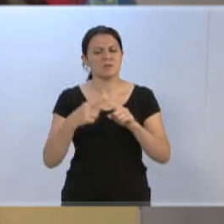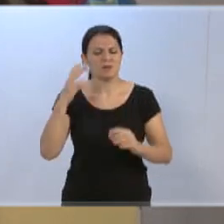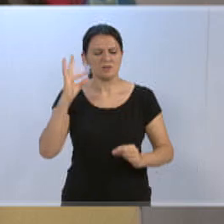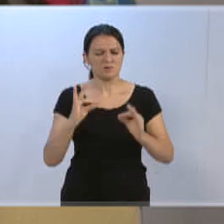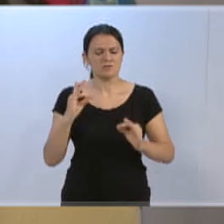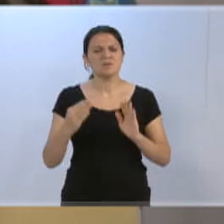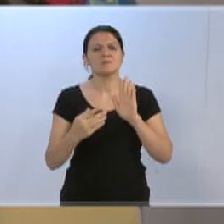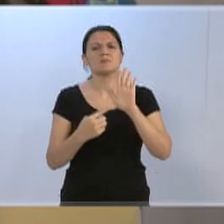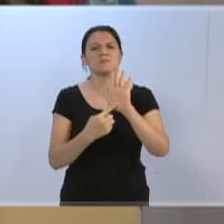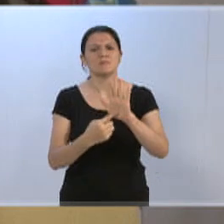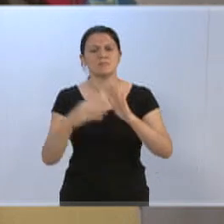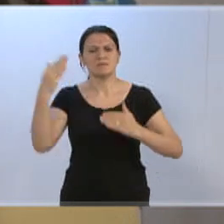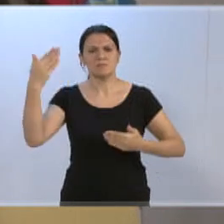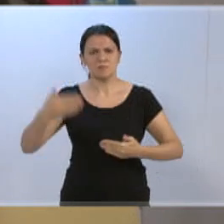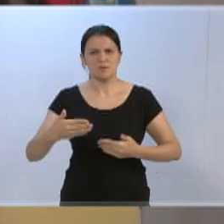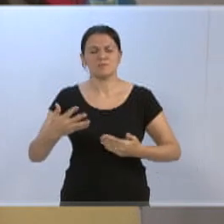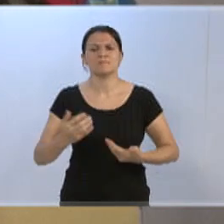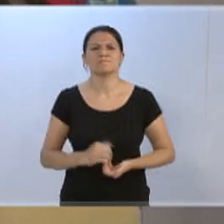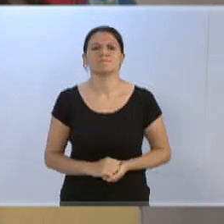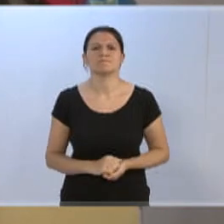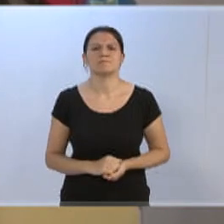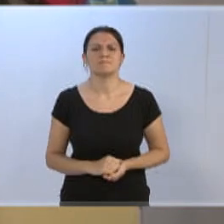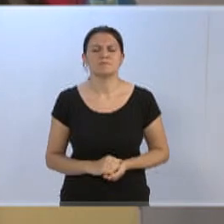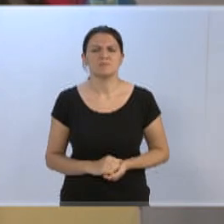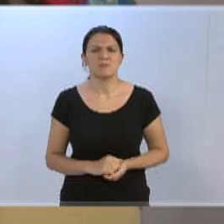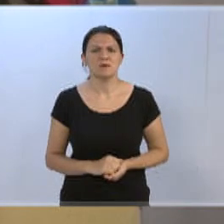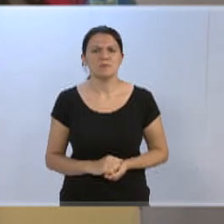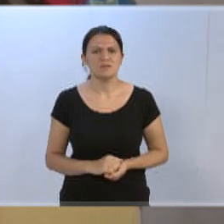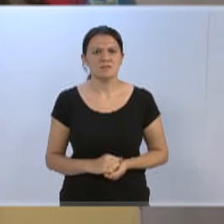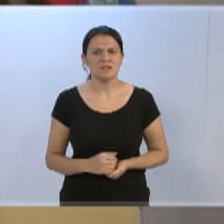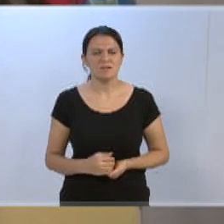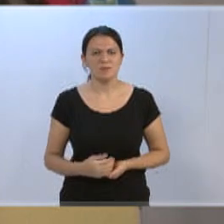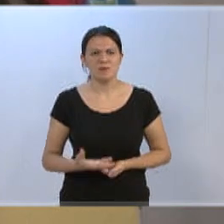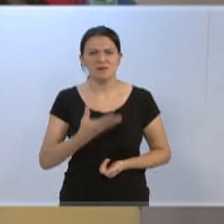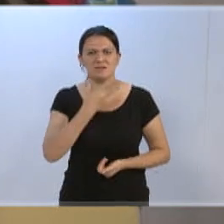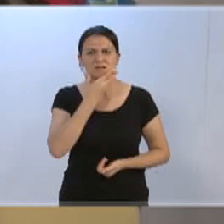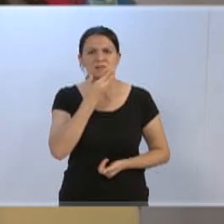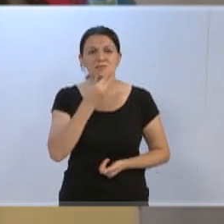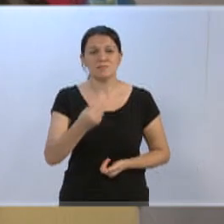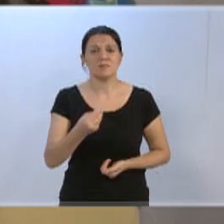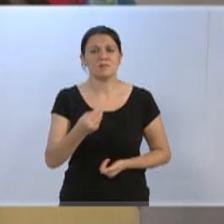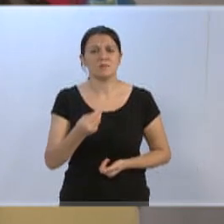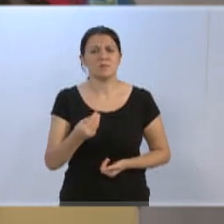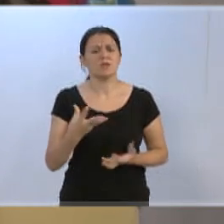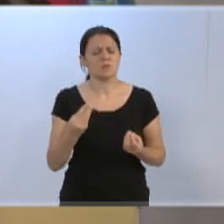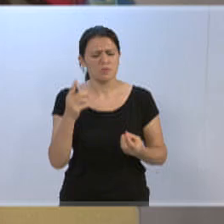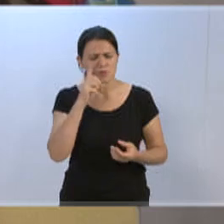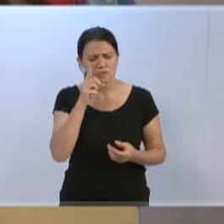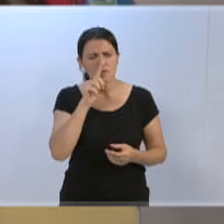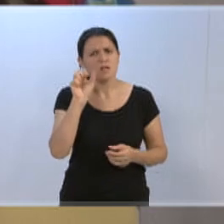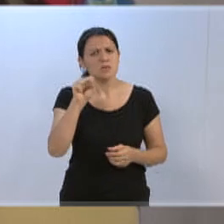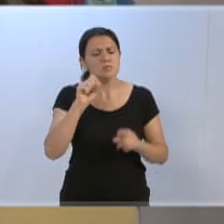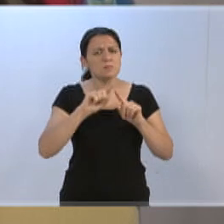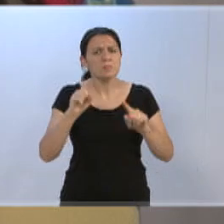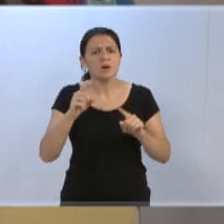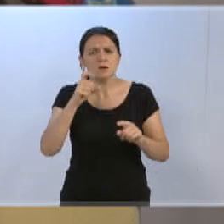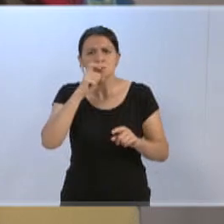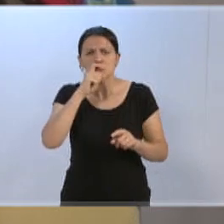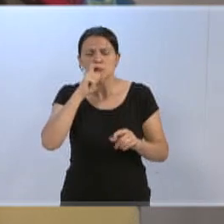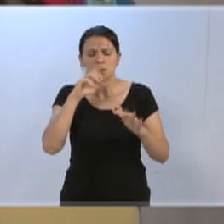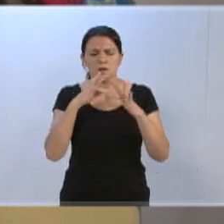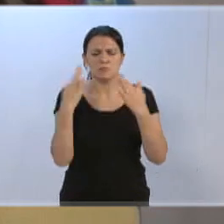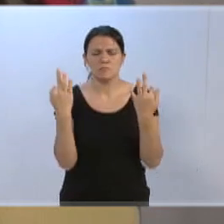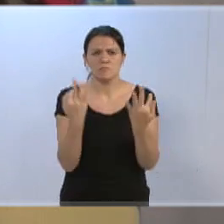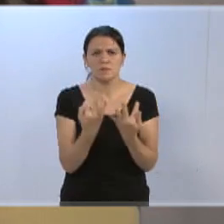virão. Eu sou um homem correto, com muitas falhas, é óbvio, mas um pai de família,